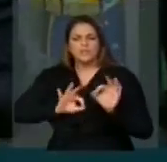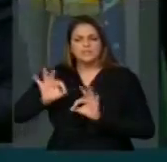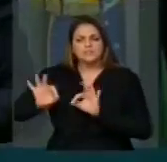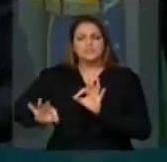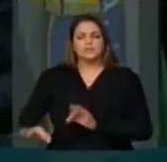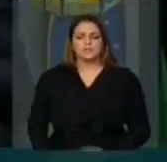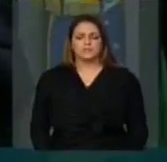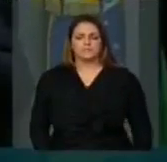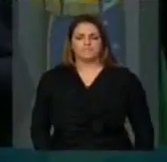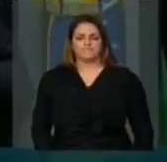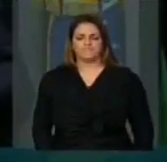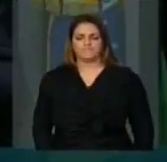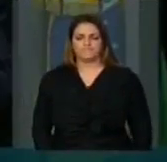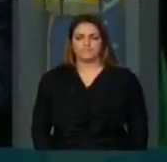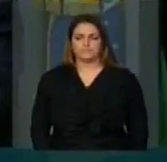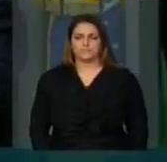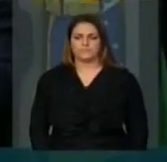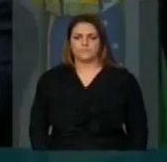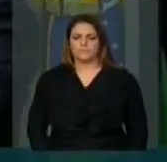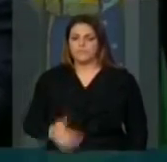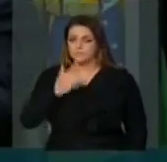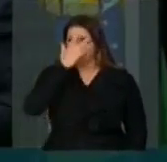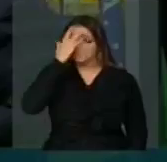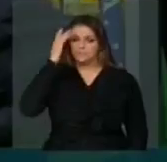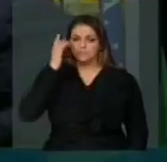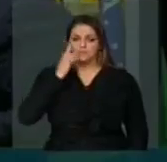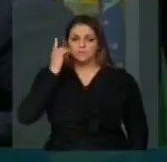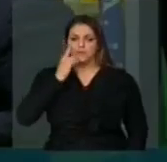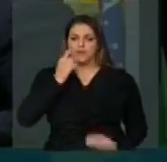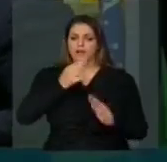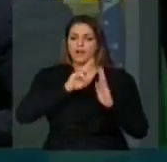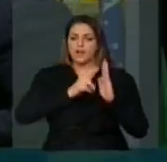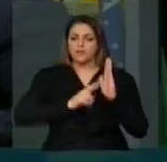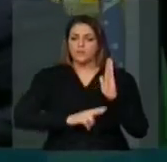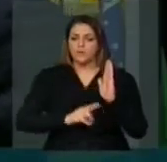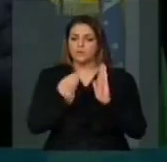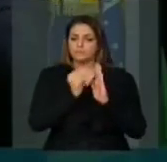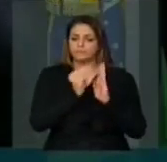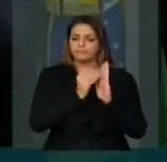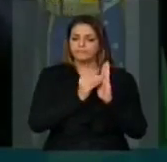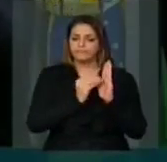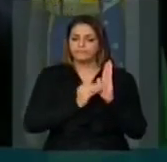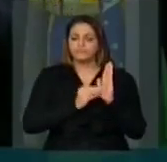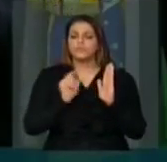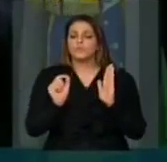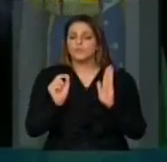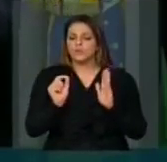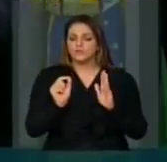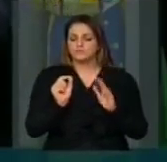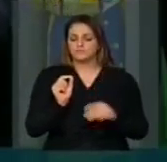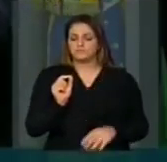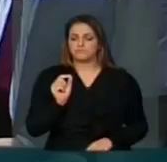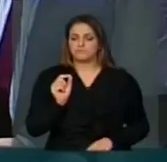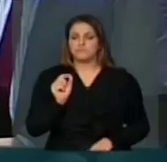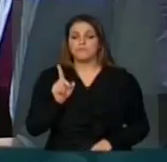veja bem, o relator foi tão presciente que ele coloca lá que caberá ao governo,